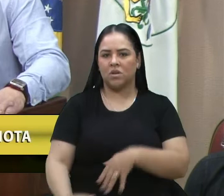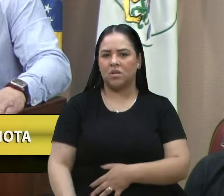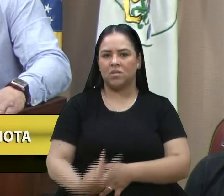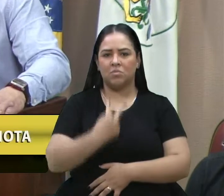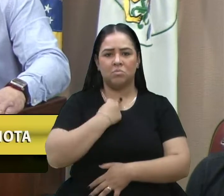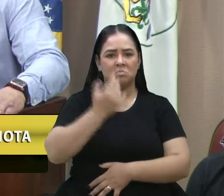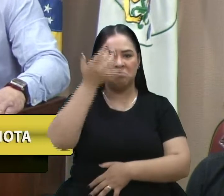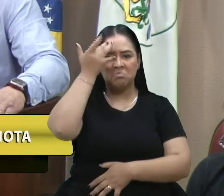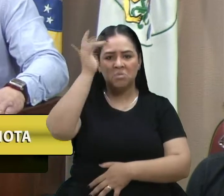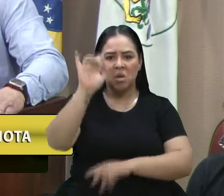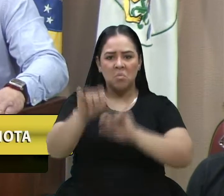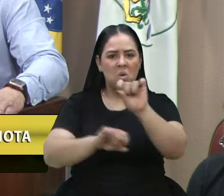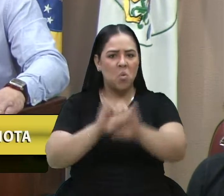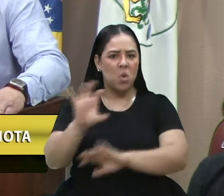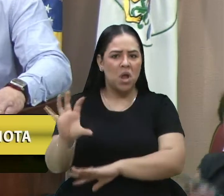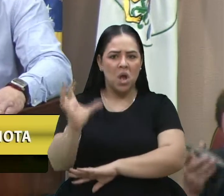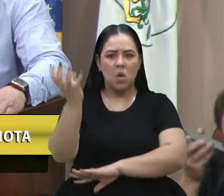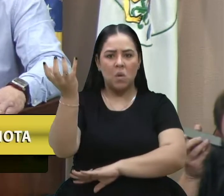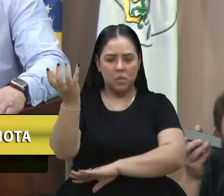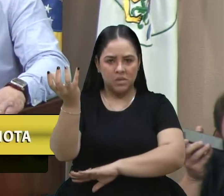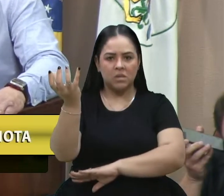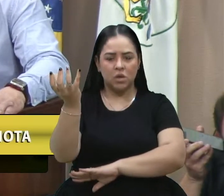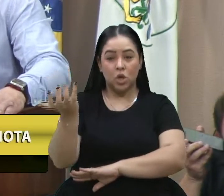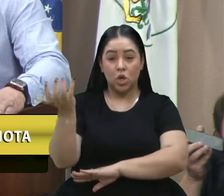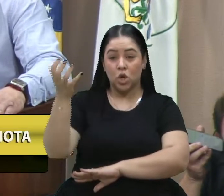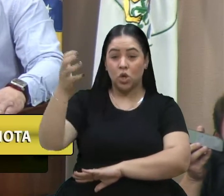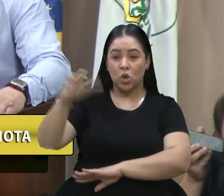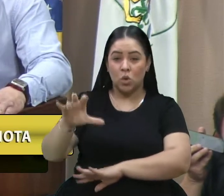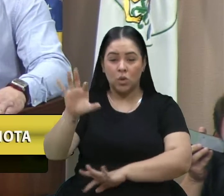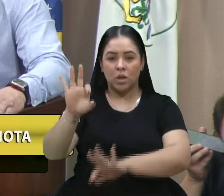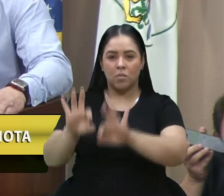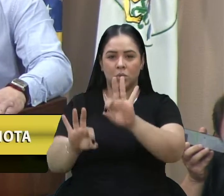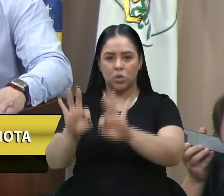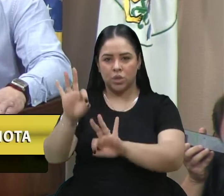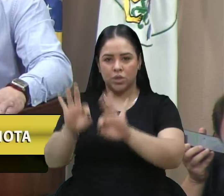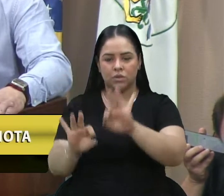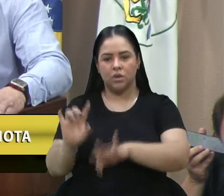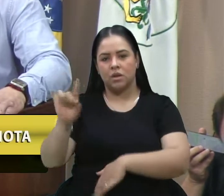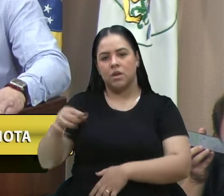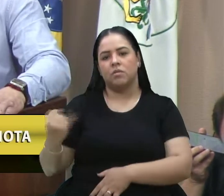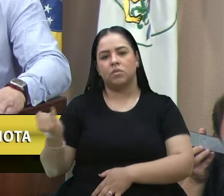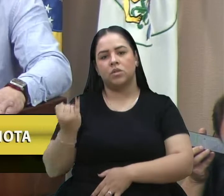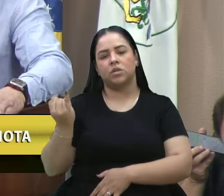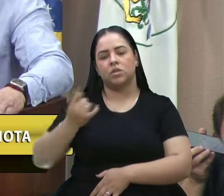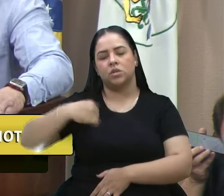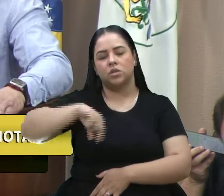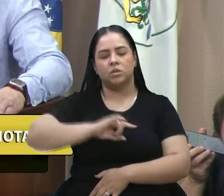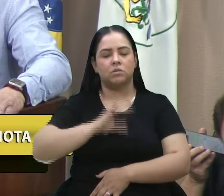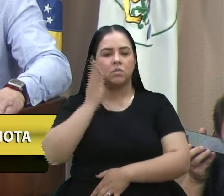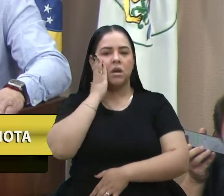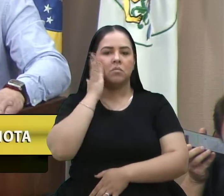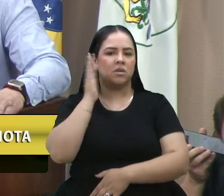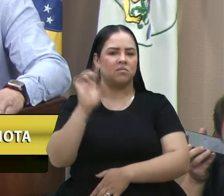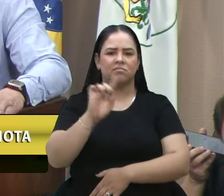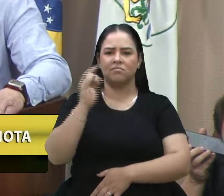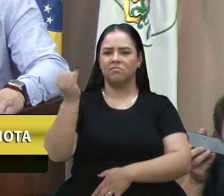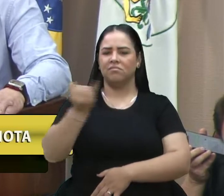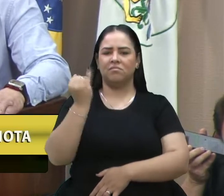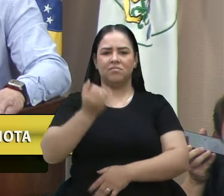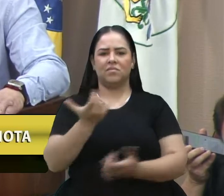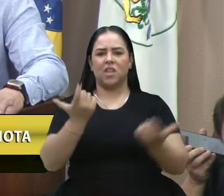direito o que estava acontecendo, contra um projeto que é necessário e a gente sabe, não importa onde ele seja instalado.